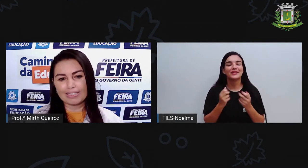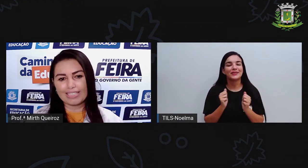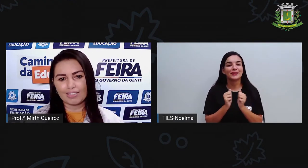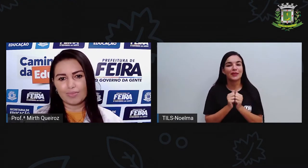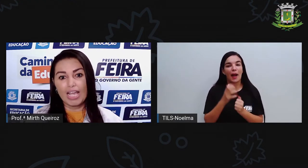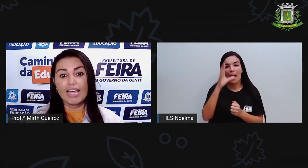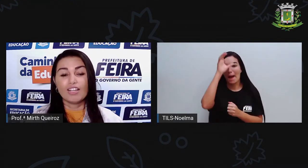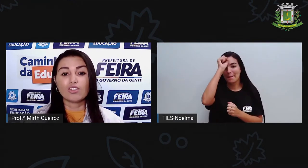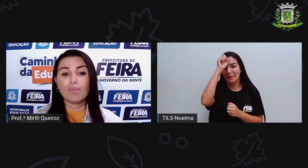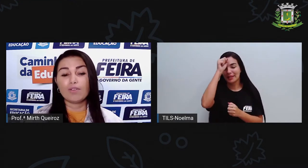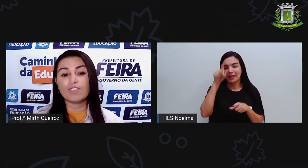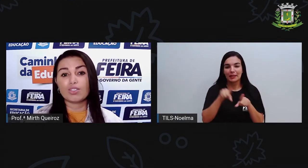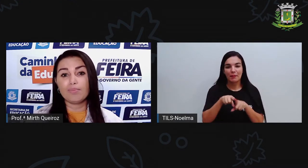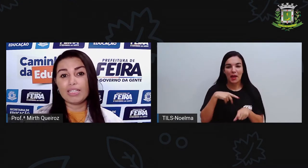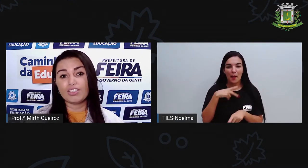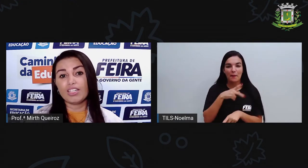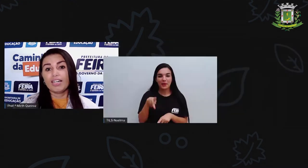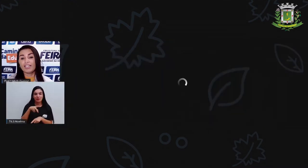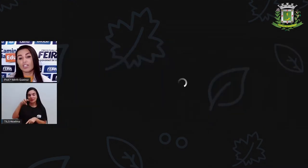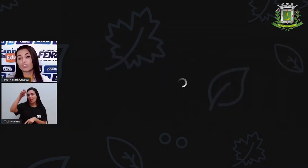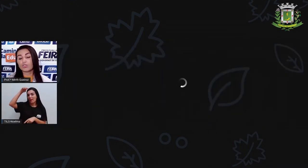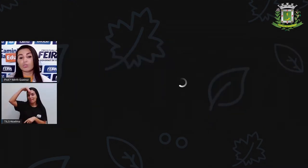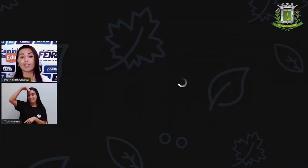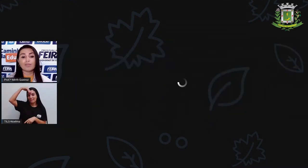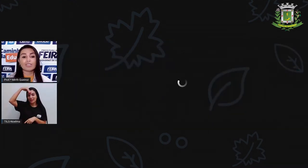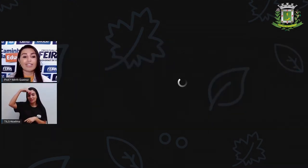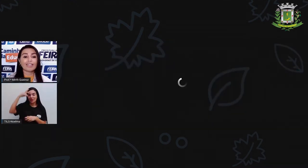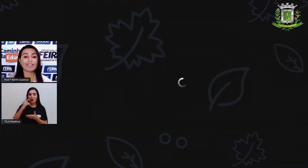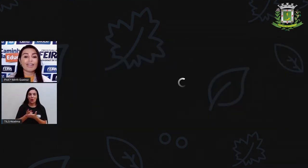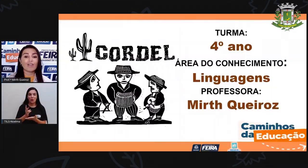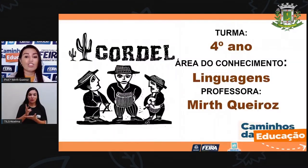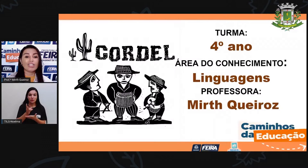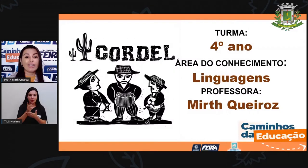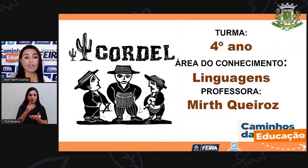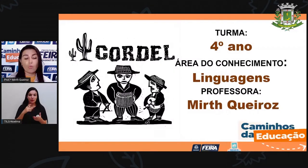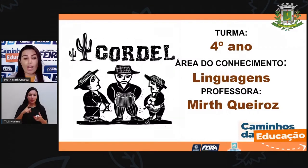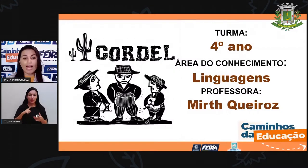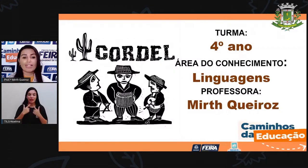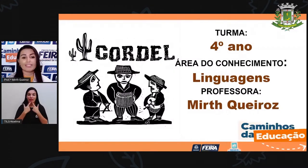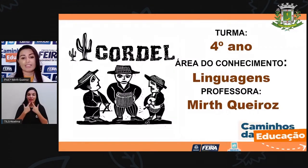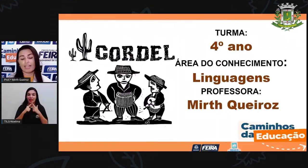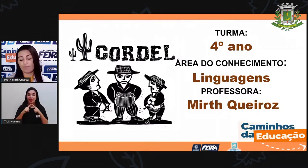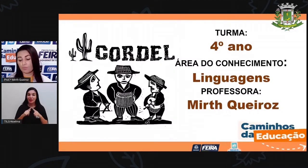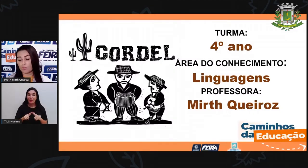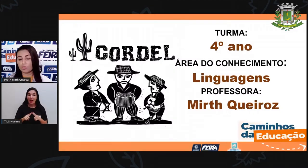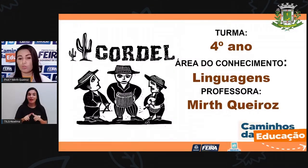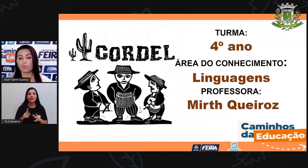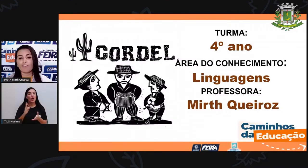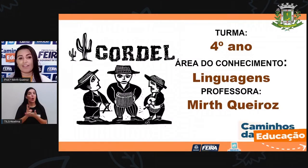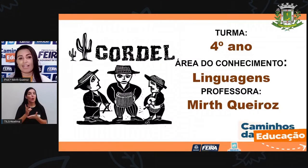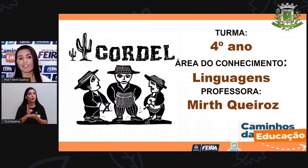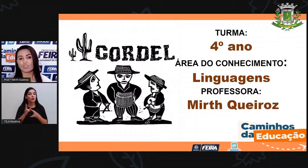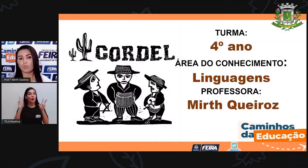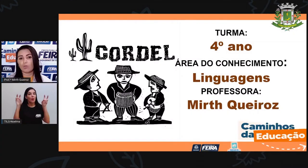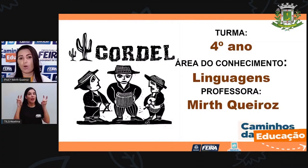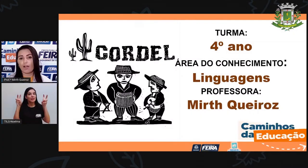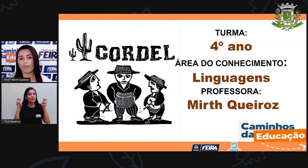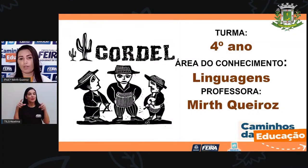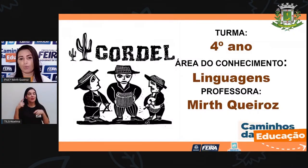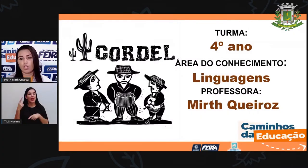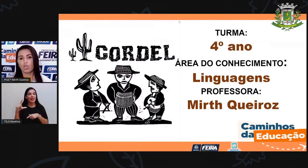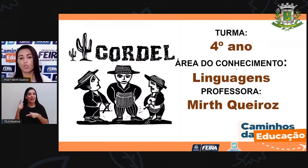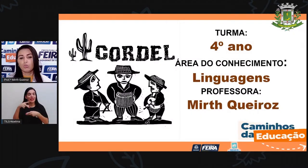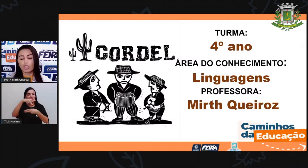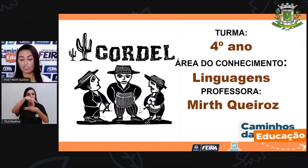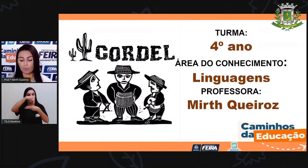muito aprendizado. Eu sou a professora Mirti e nós continuaremos aí a ter aula de linguagens, né? Vamos continuar a falar sobre o